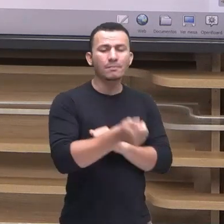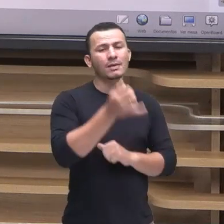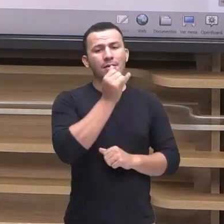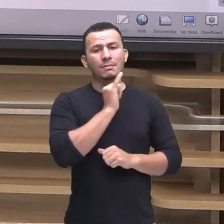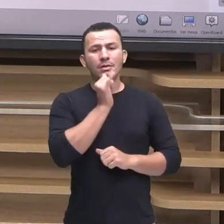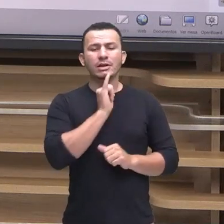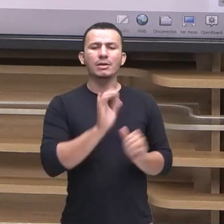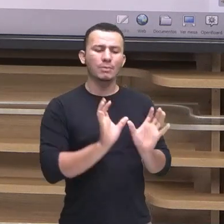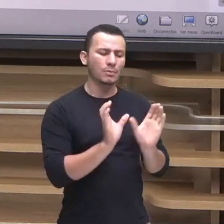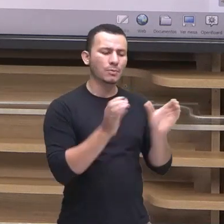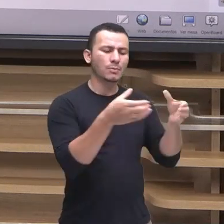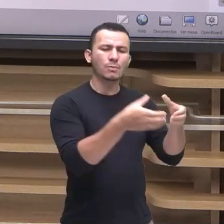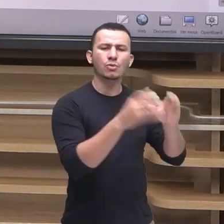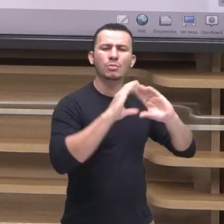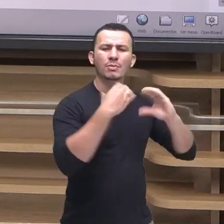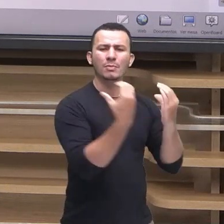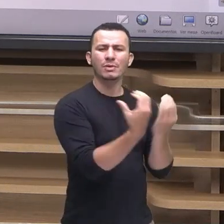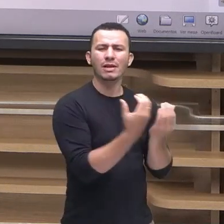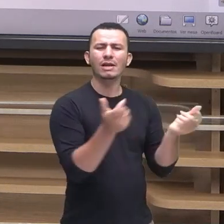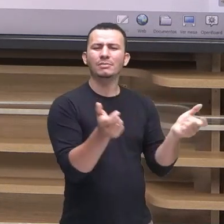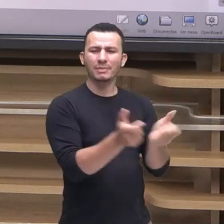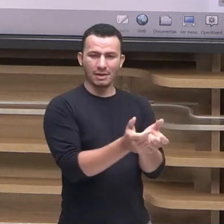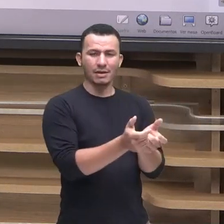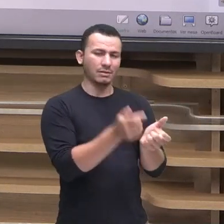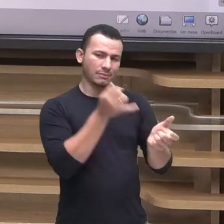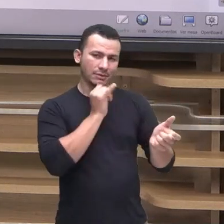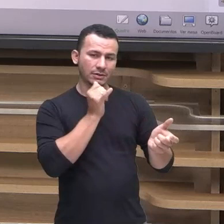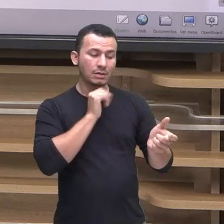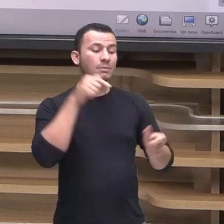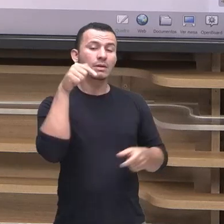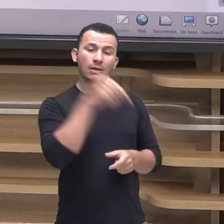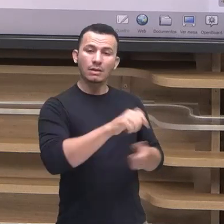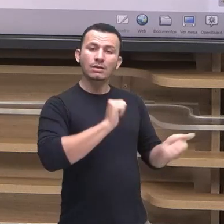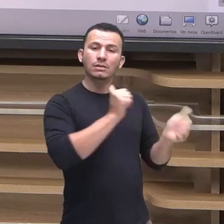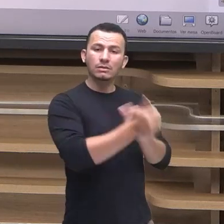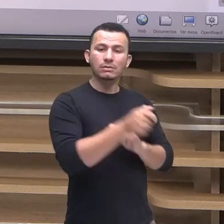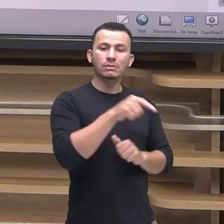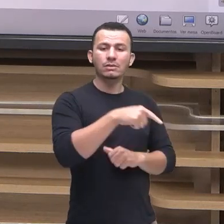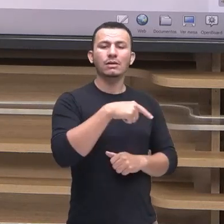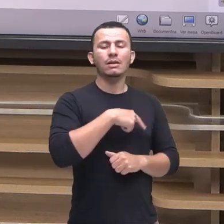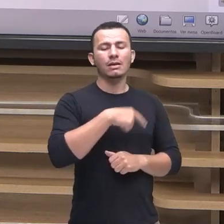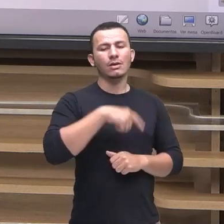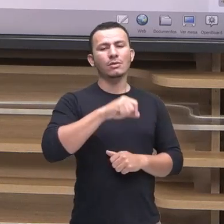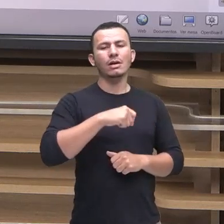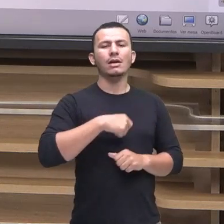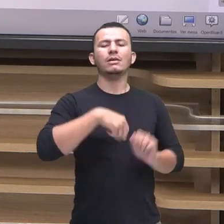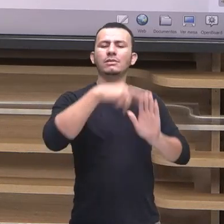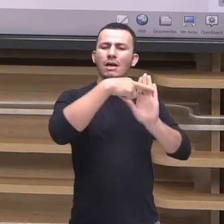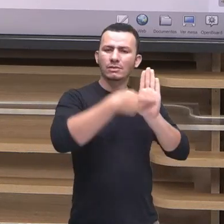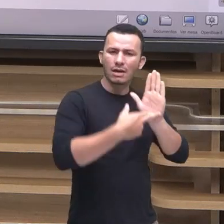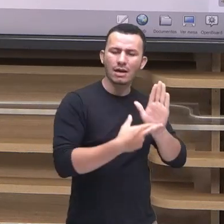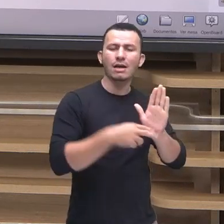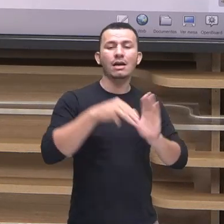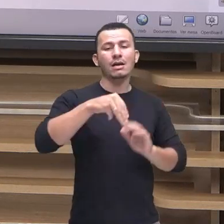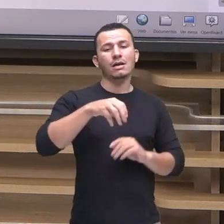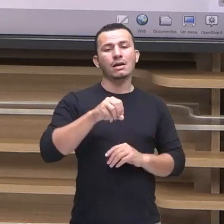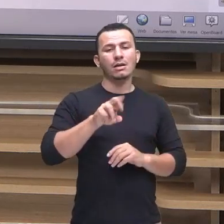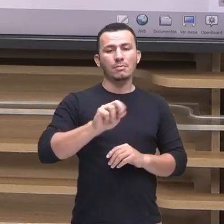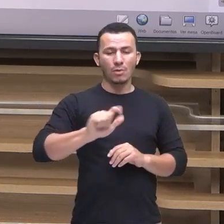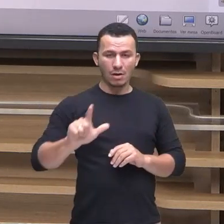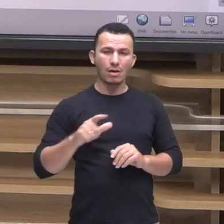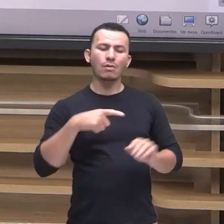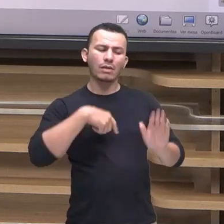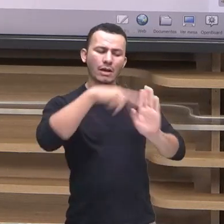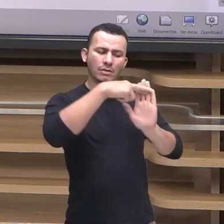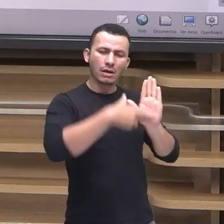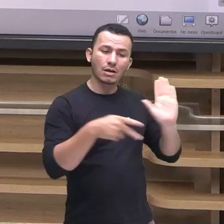pequeno mundo, né? Uma pequena sociedade, onde lá nós temos os princípios morais, que são o quê? São as